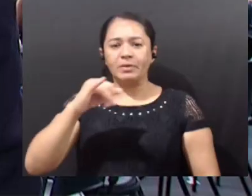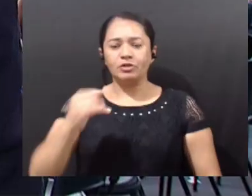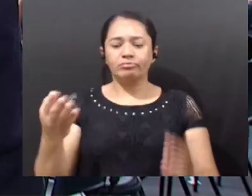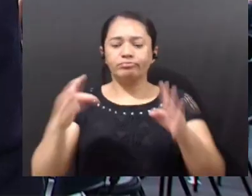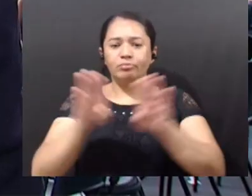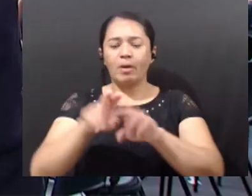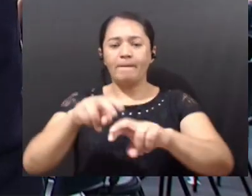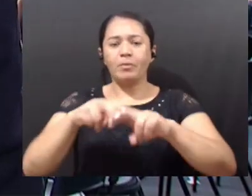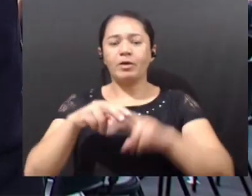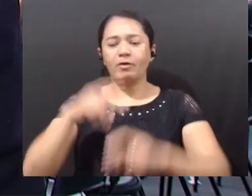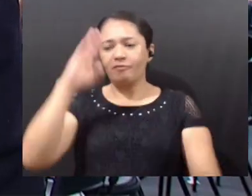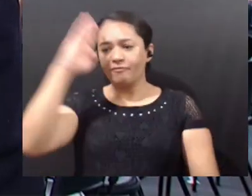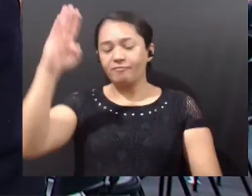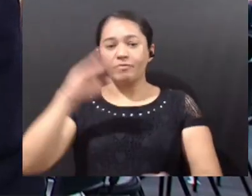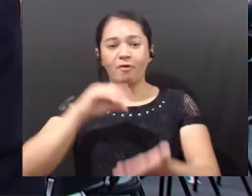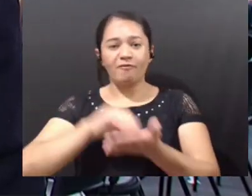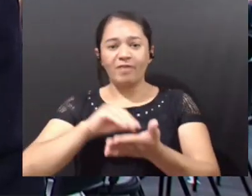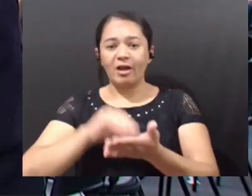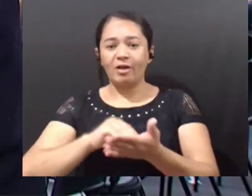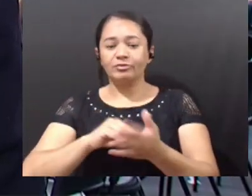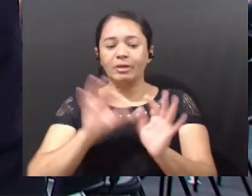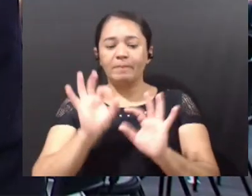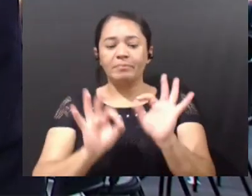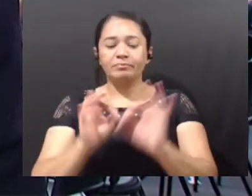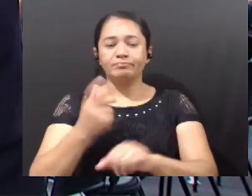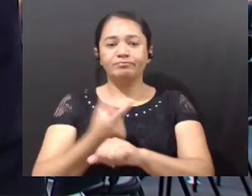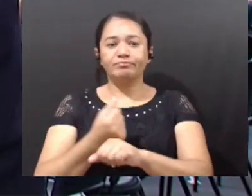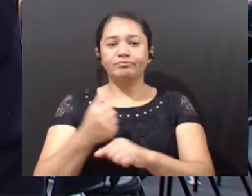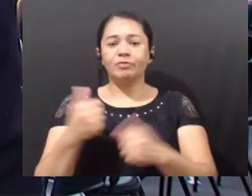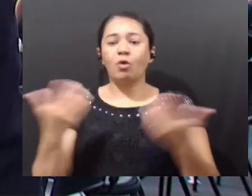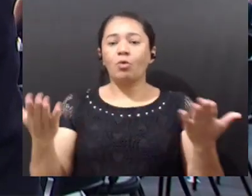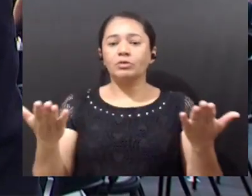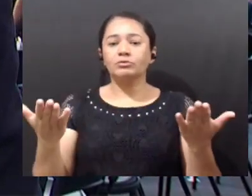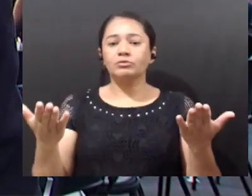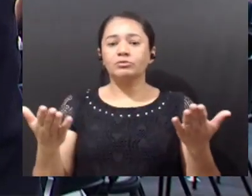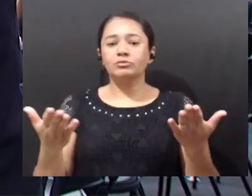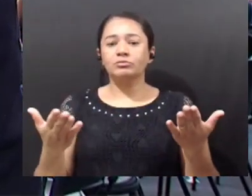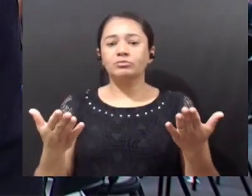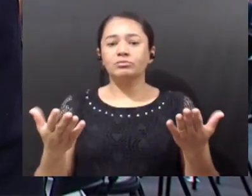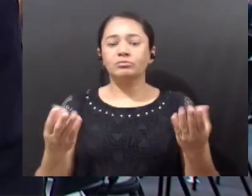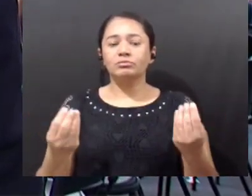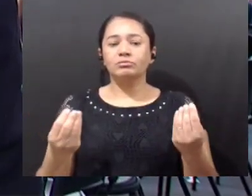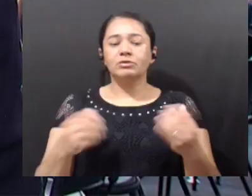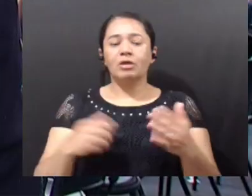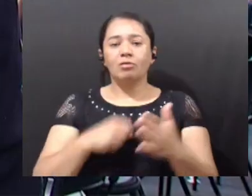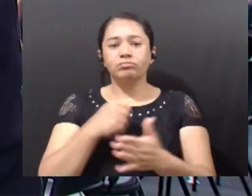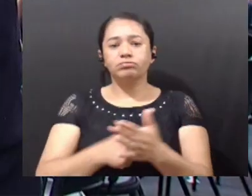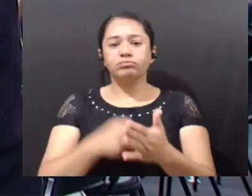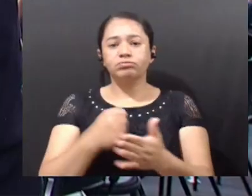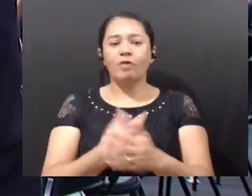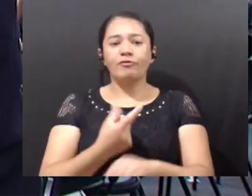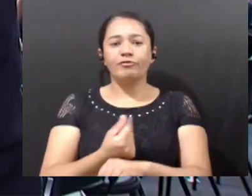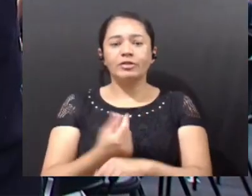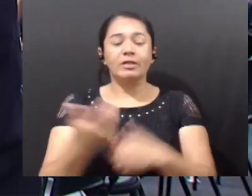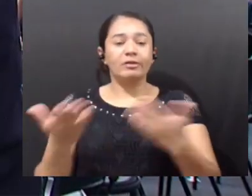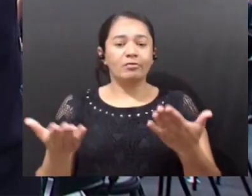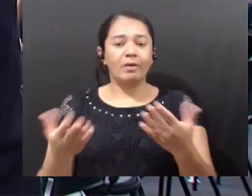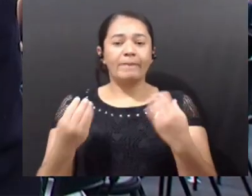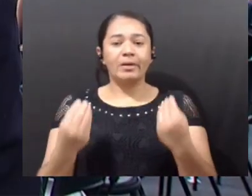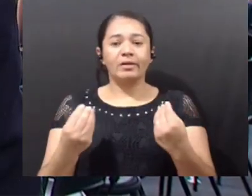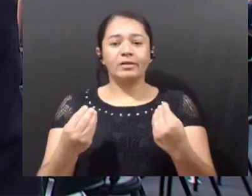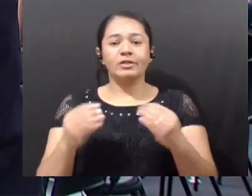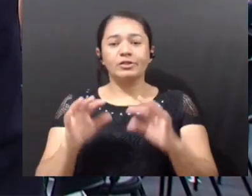planejamento financeiro. Até quando vai essa resiliência financeira para que esse negócio se mantenha em